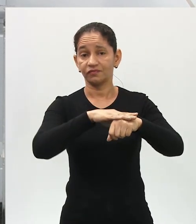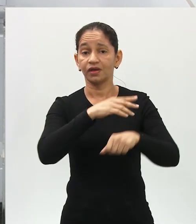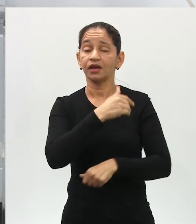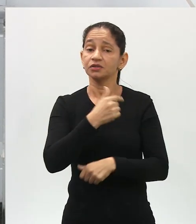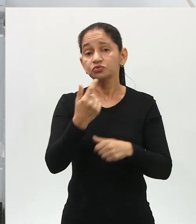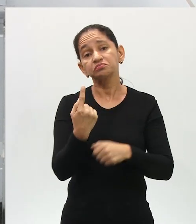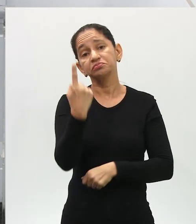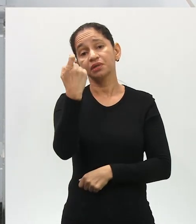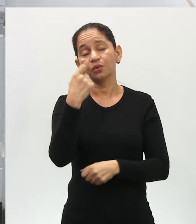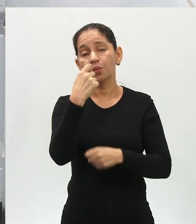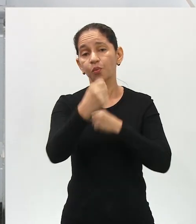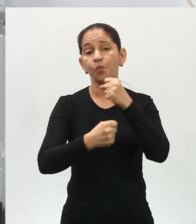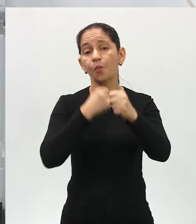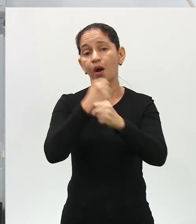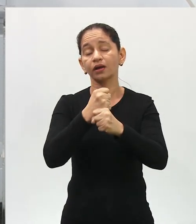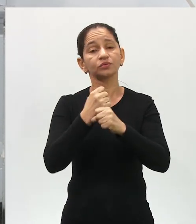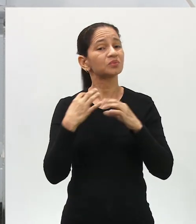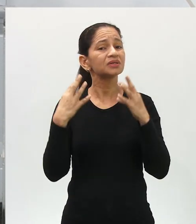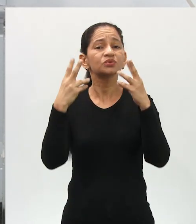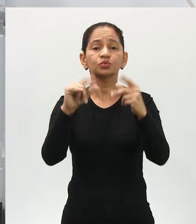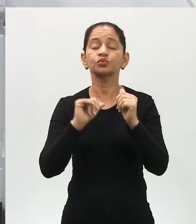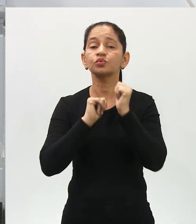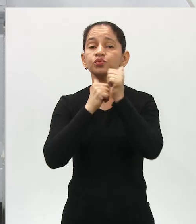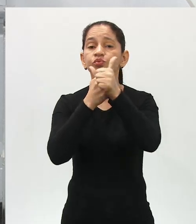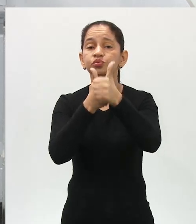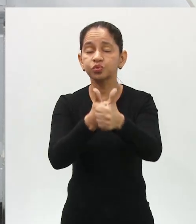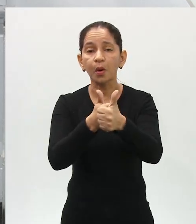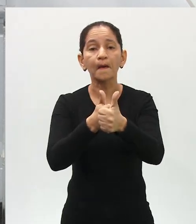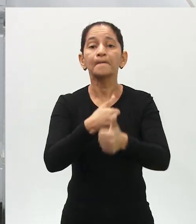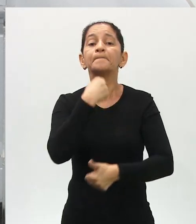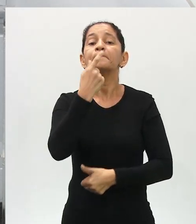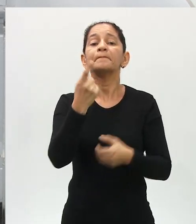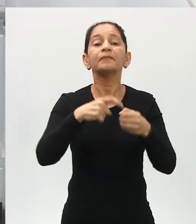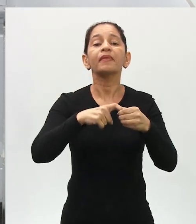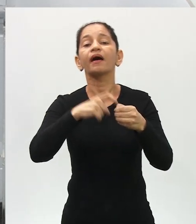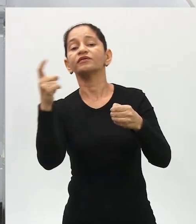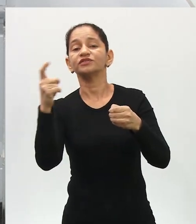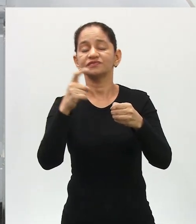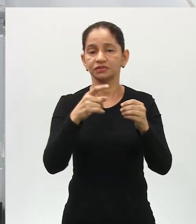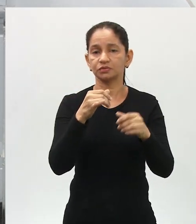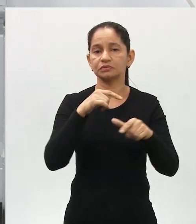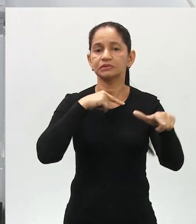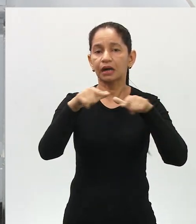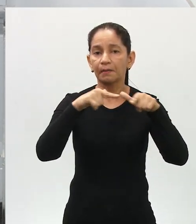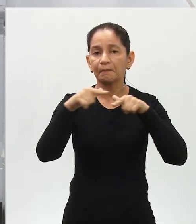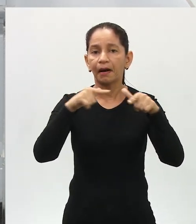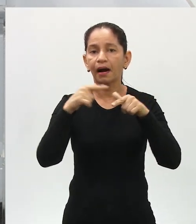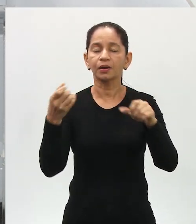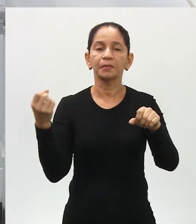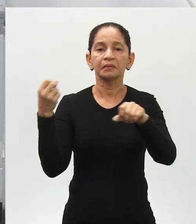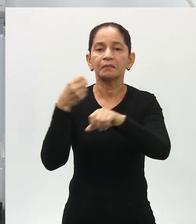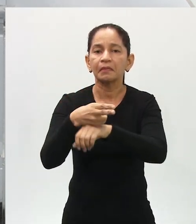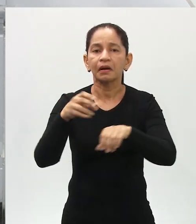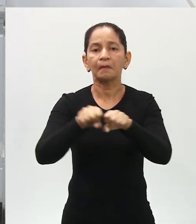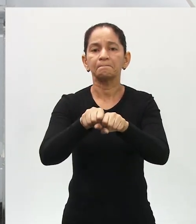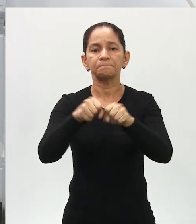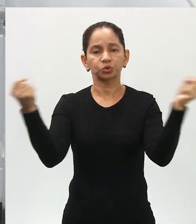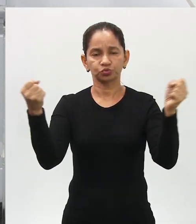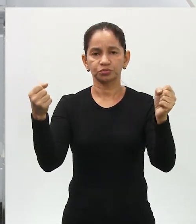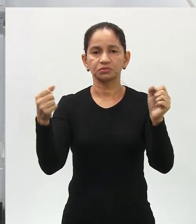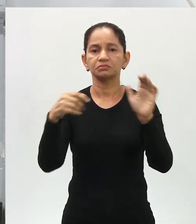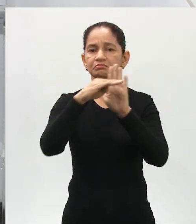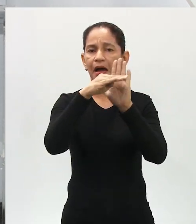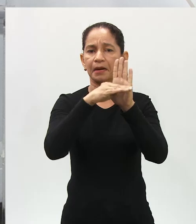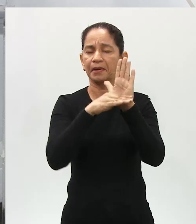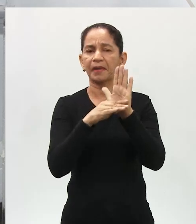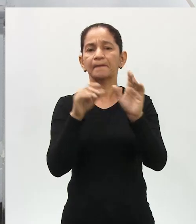primeiro ano de mandato. Isso serve para dar continuidade das ações planejadas, para que não entre um governo e rompa com